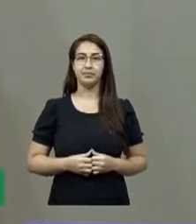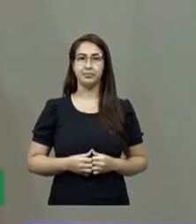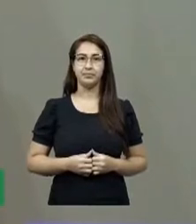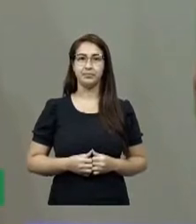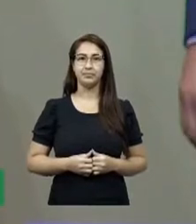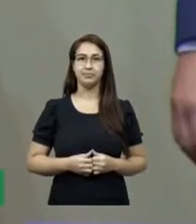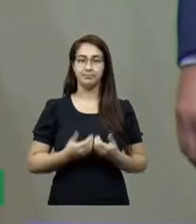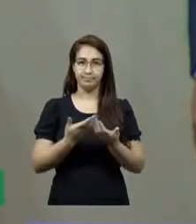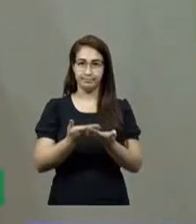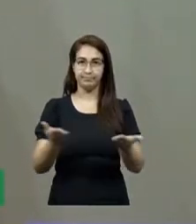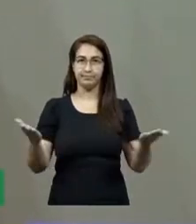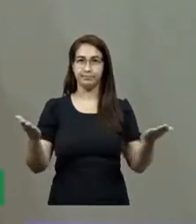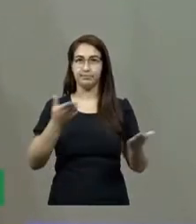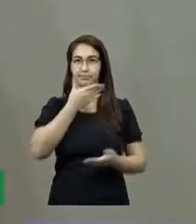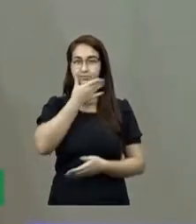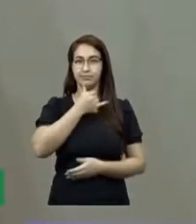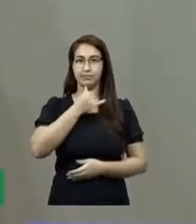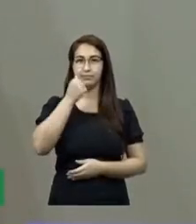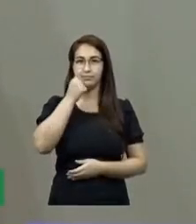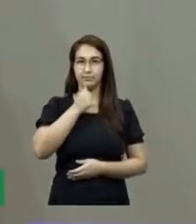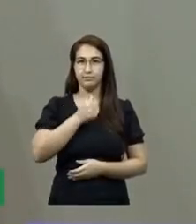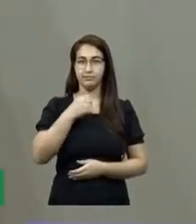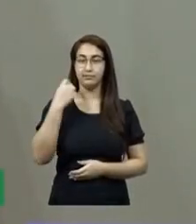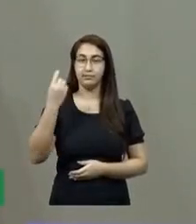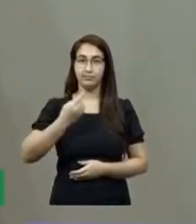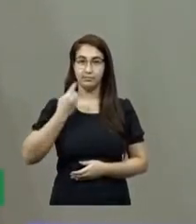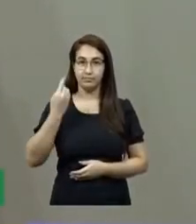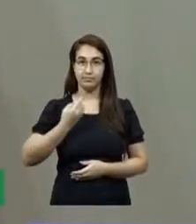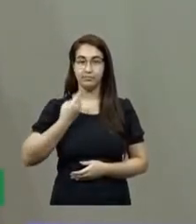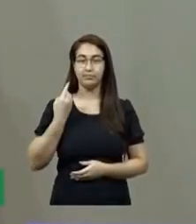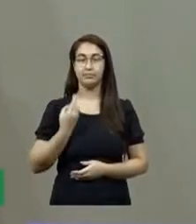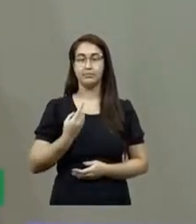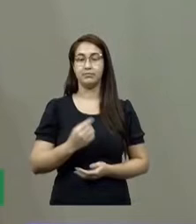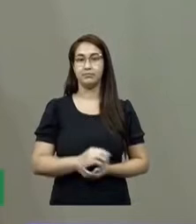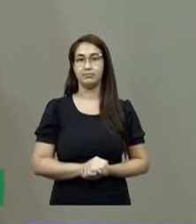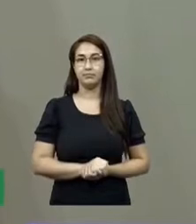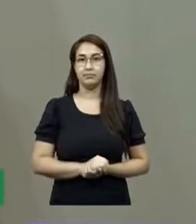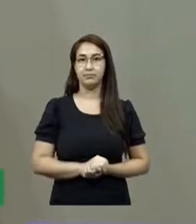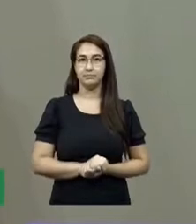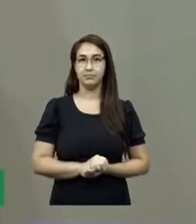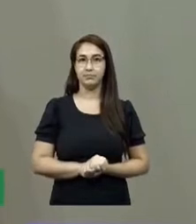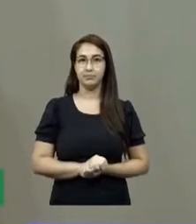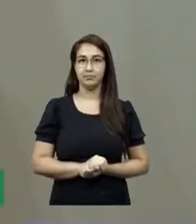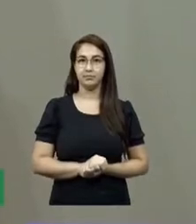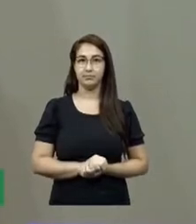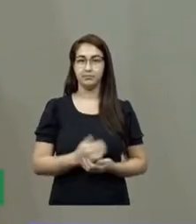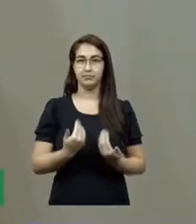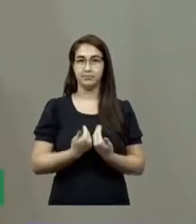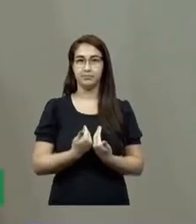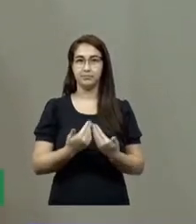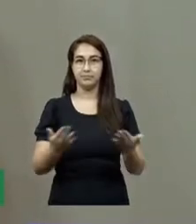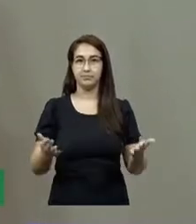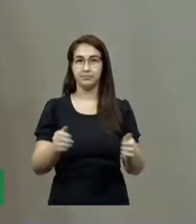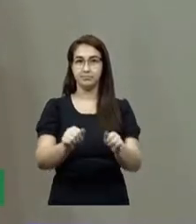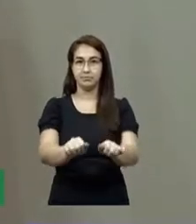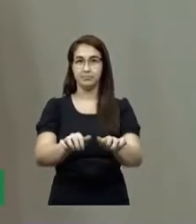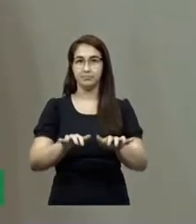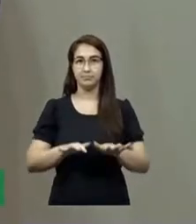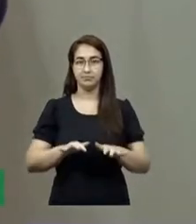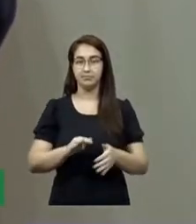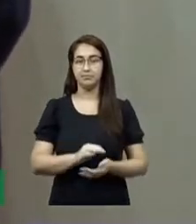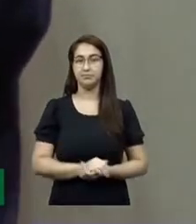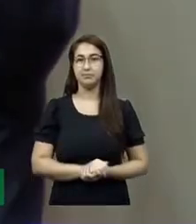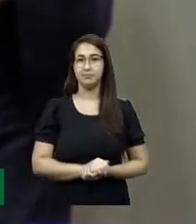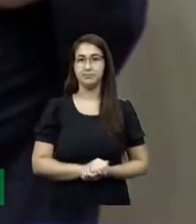Senhores deputados, senhoras deputadas, reaberta a